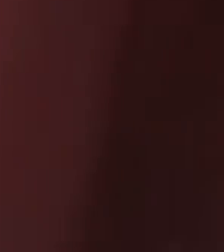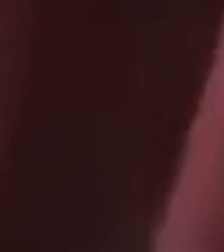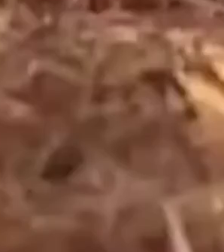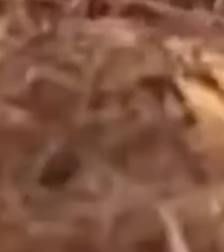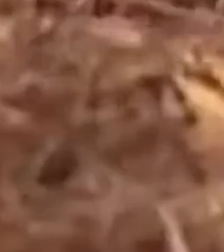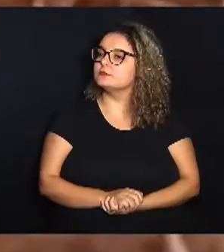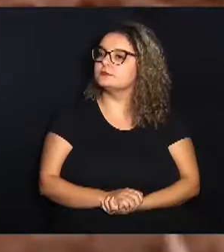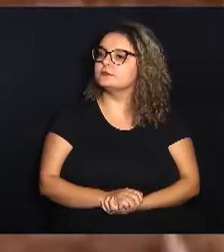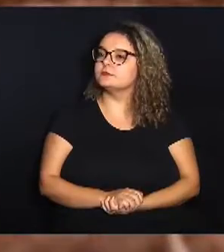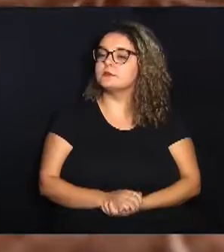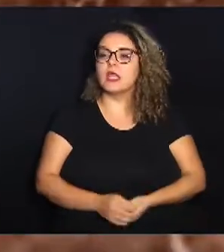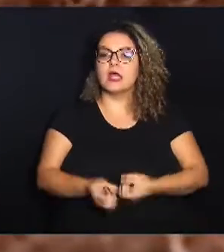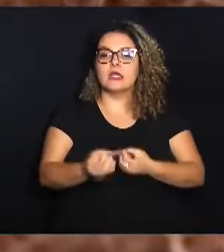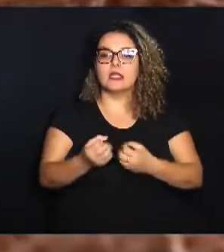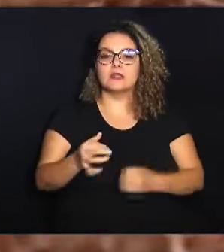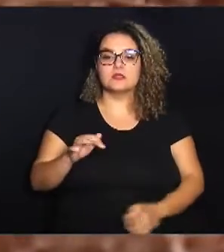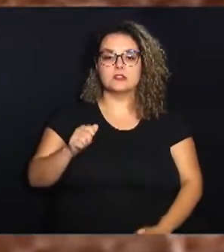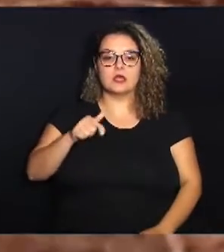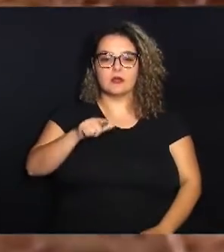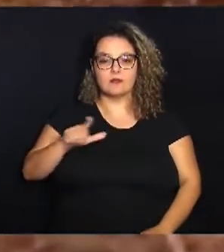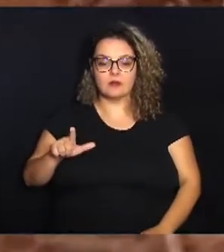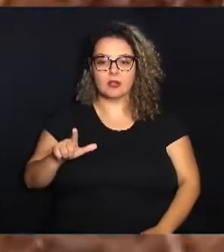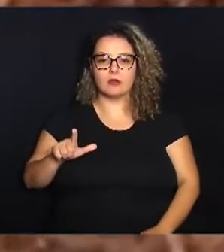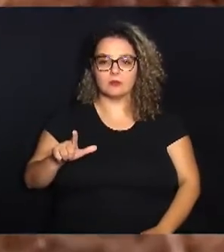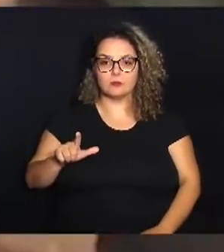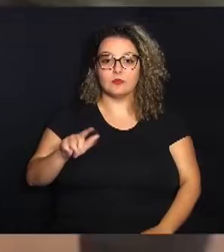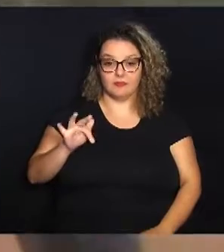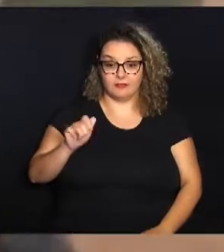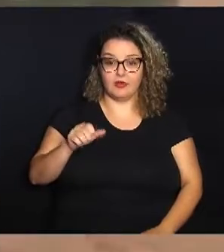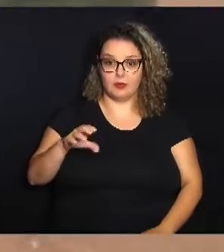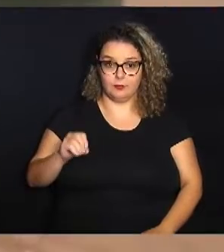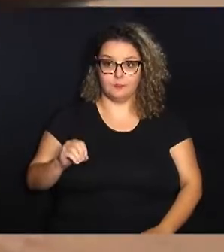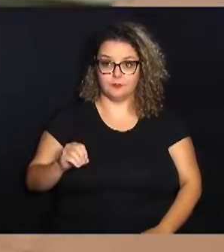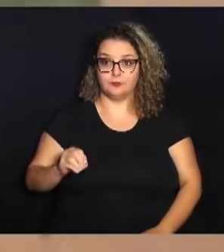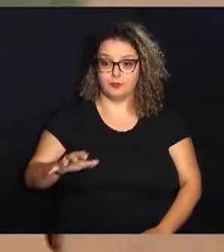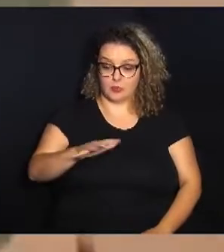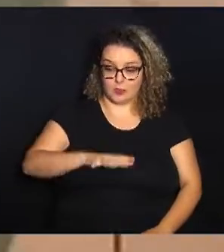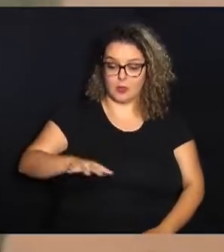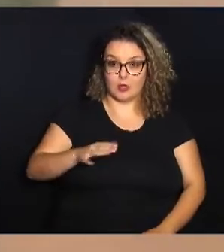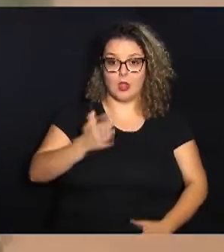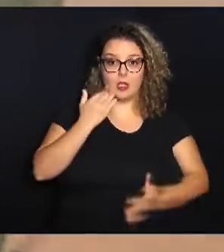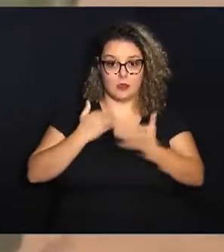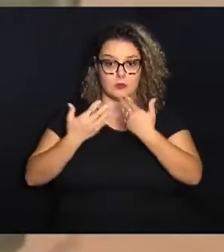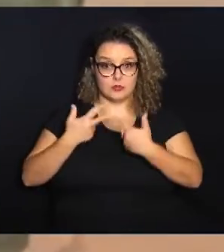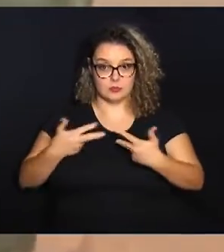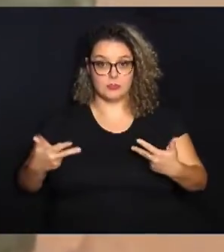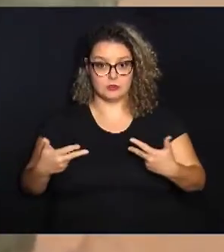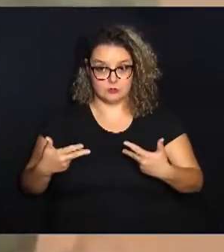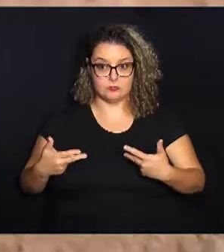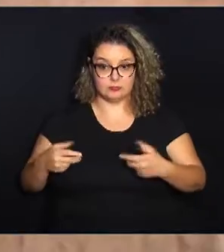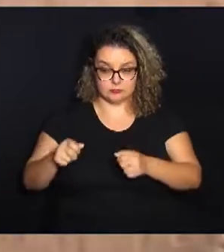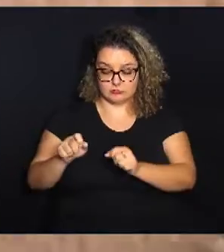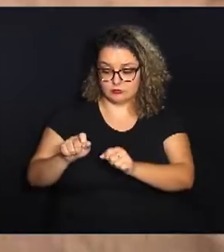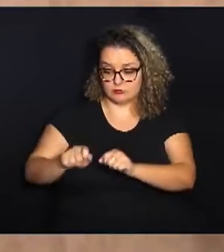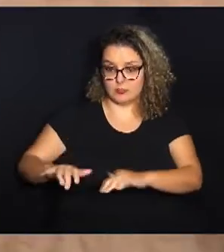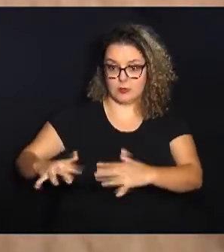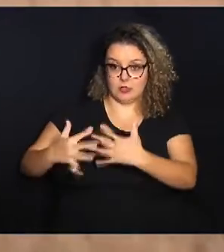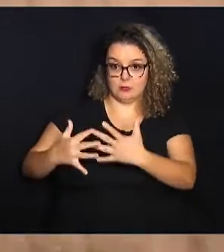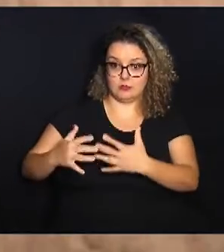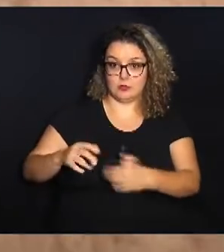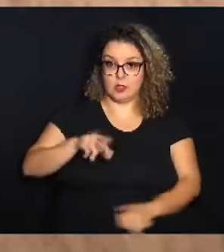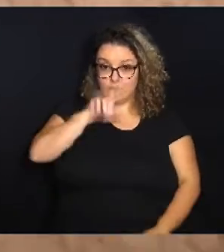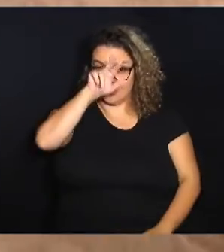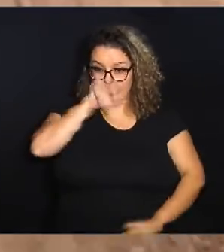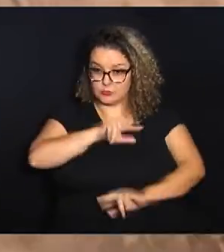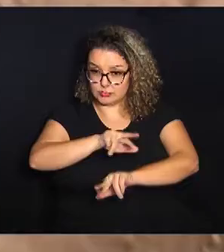Dados da FAO, a Organização Mundial da Saúde para a Agricultura e Alimentação, mostram que os insetos já são